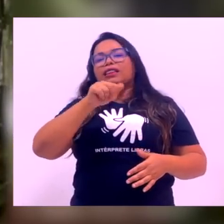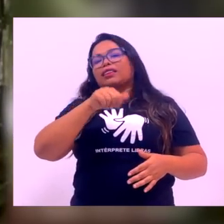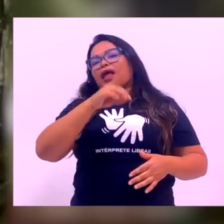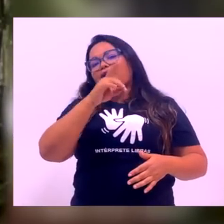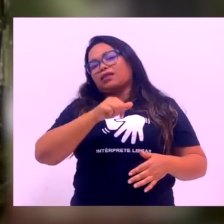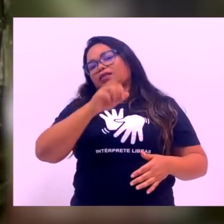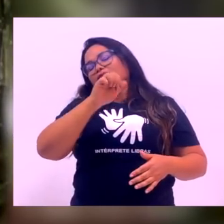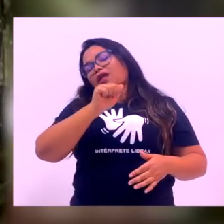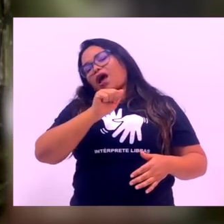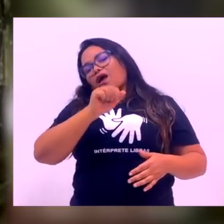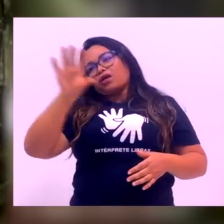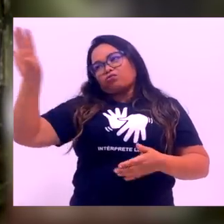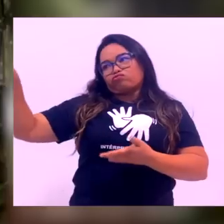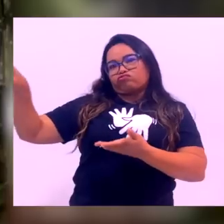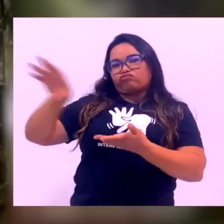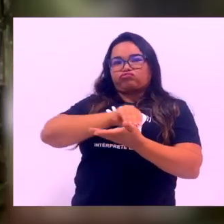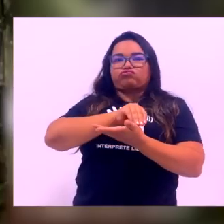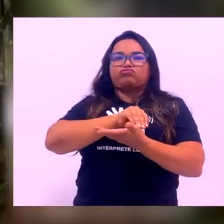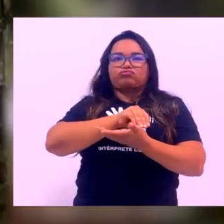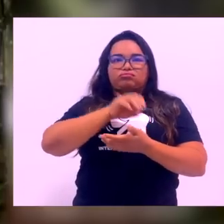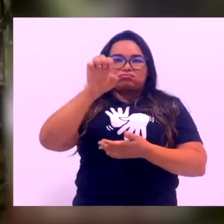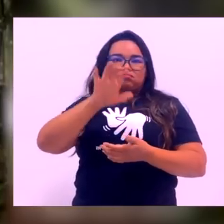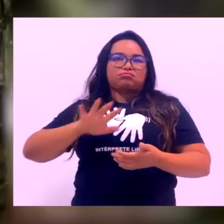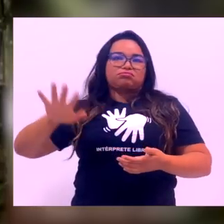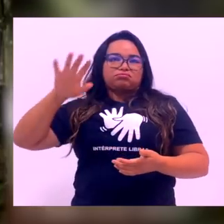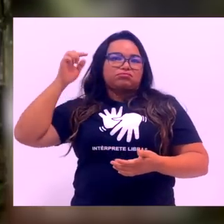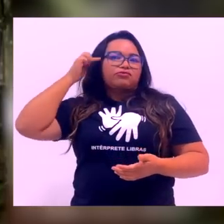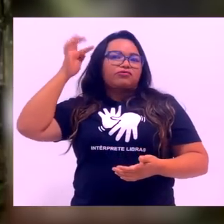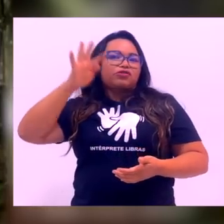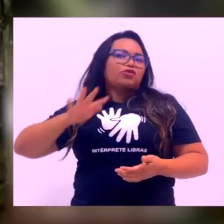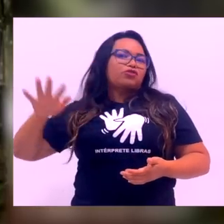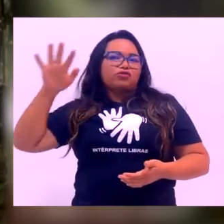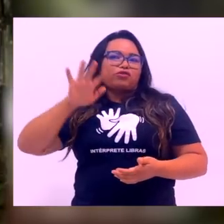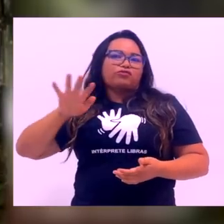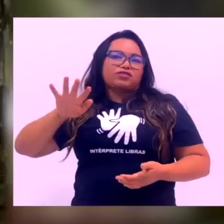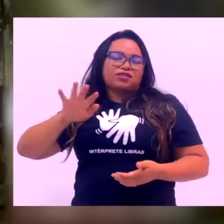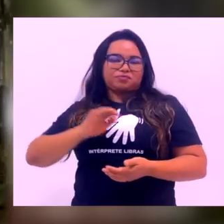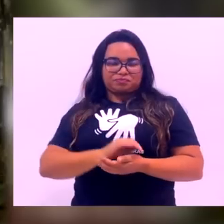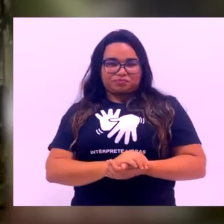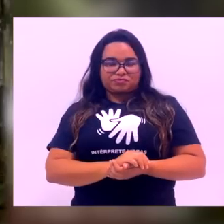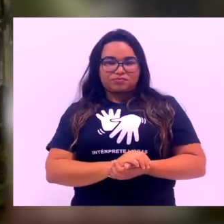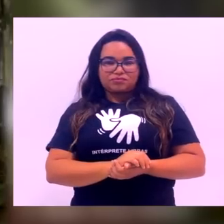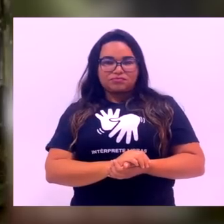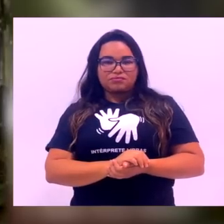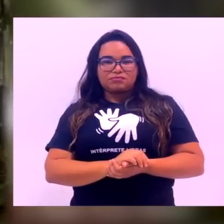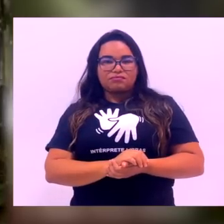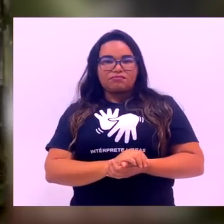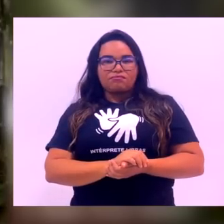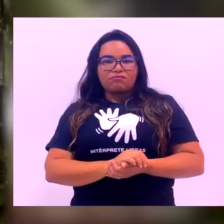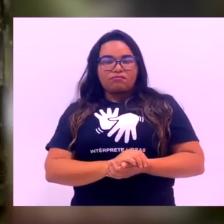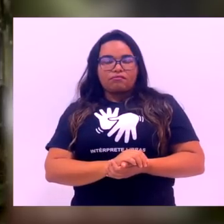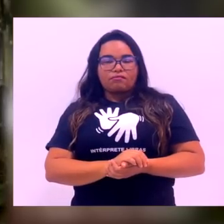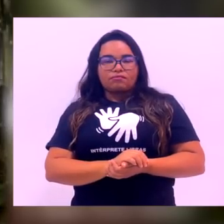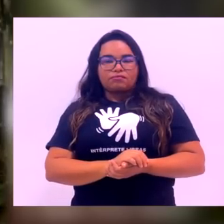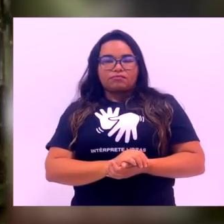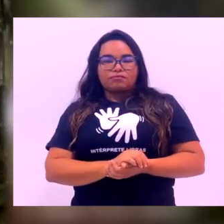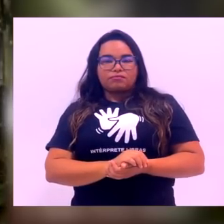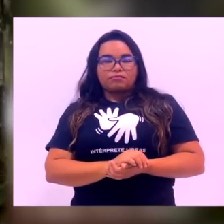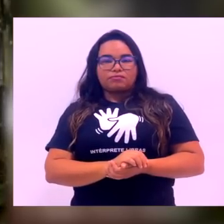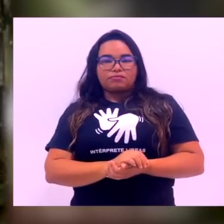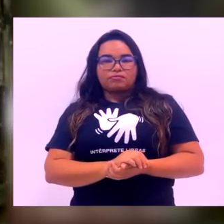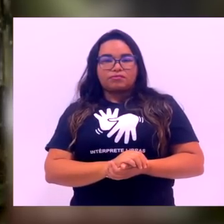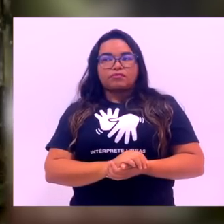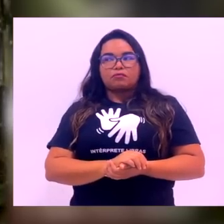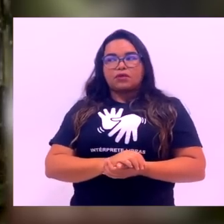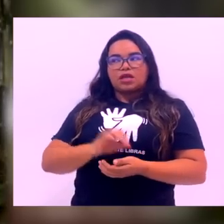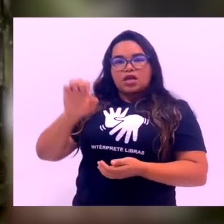E eles incorporaram todos os elementos dessa sabedoria, dessa filosofia. Foi a ideologia